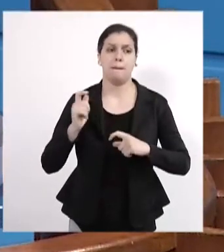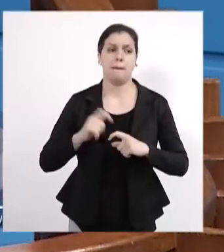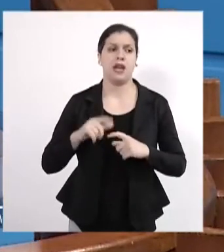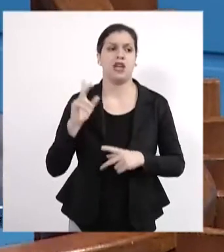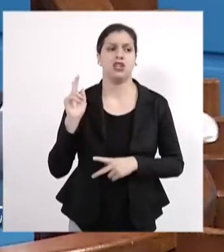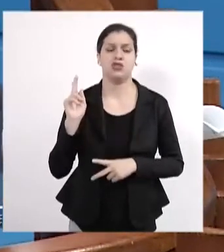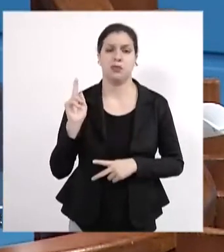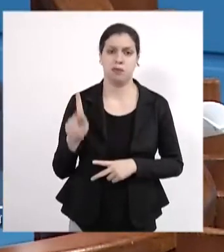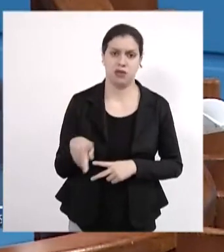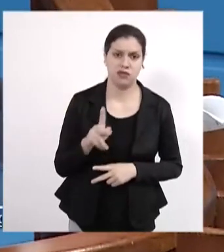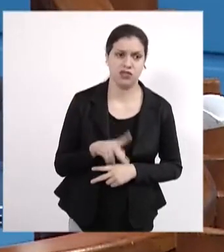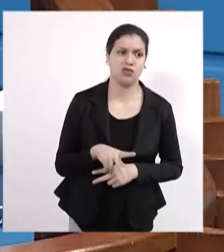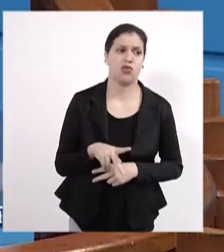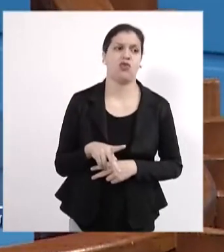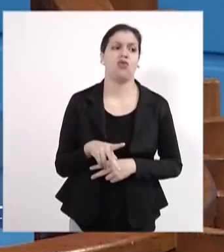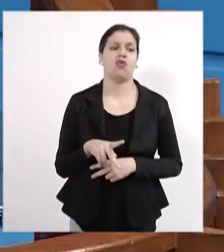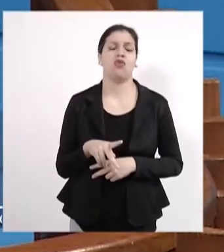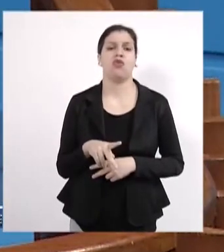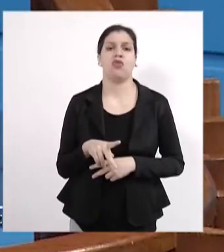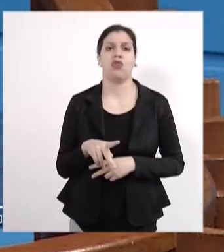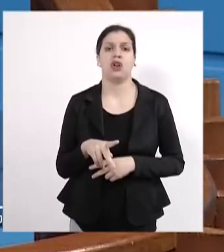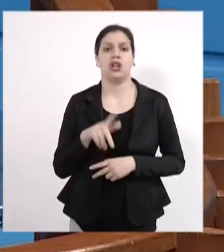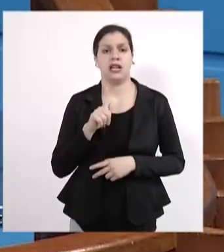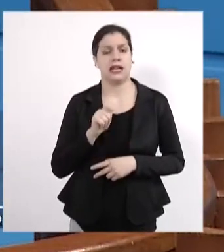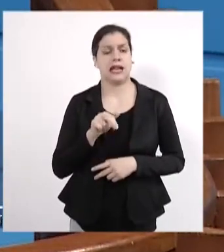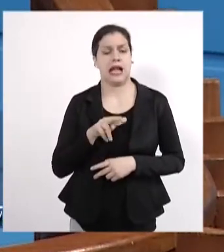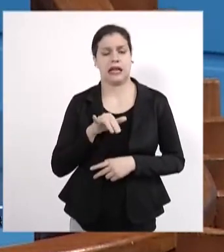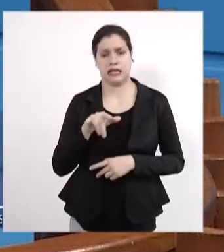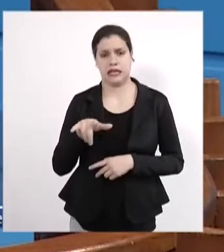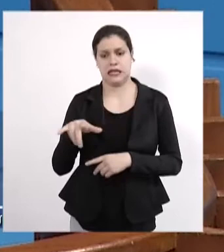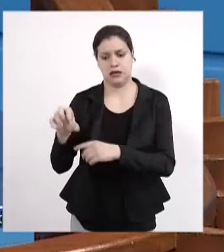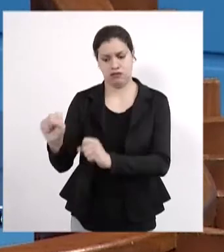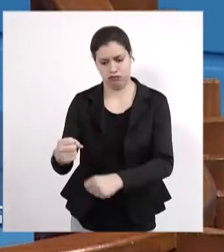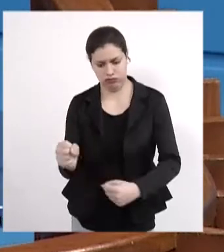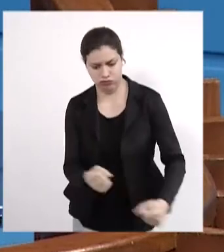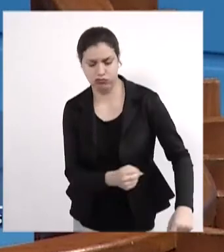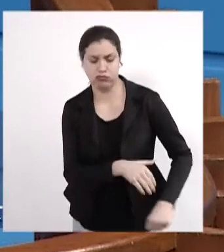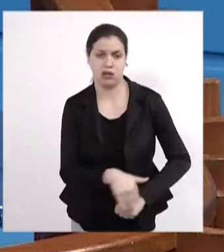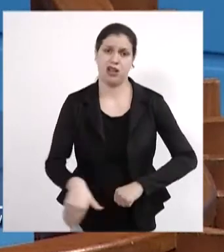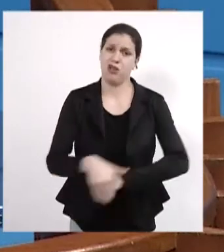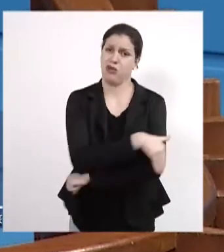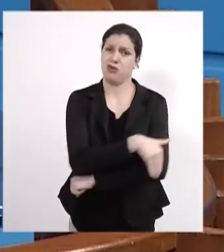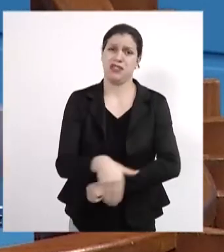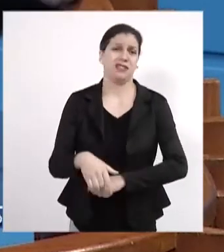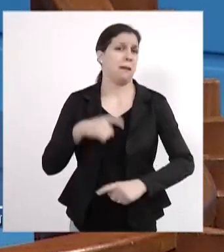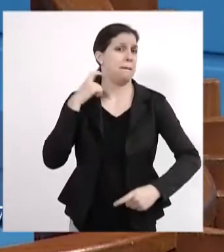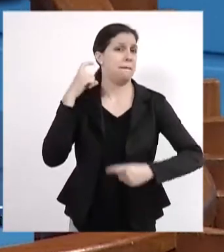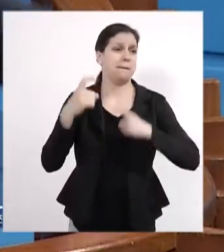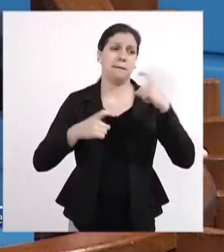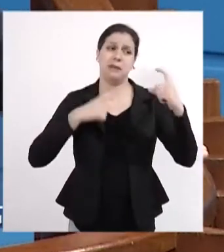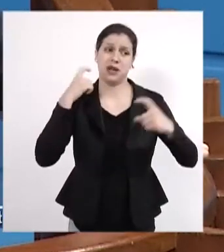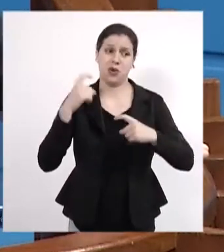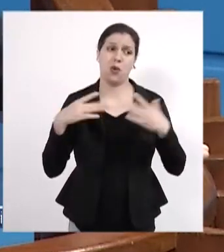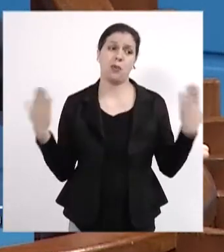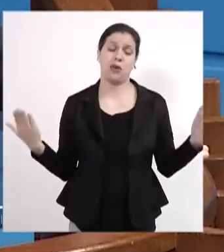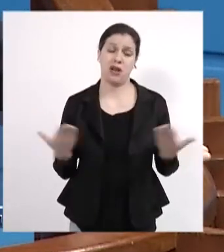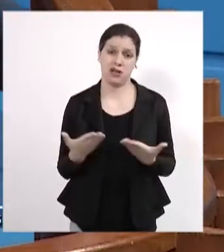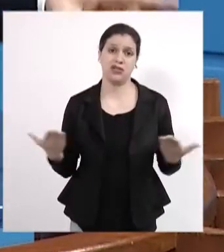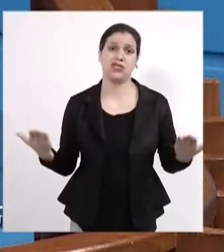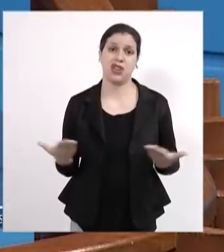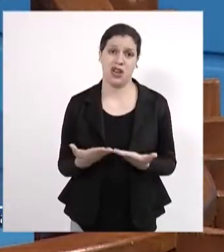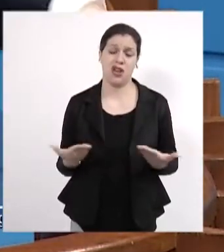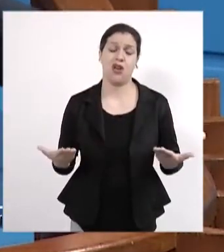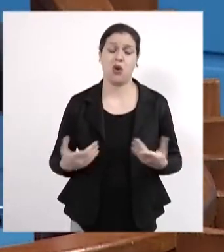gari. Então, uma situação muito preocupante, esse pacote que está lá sendo discutido no